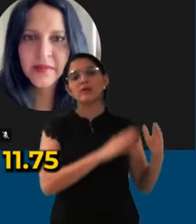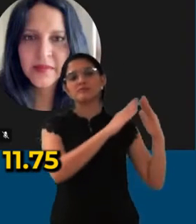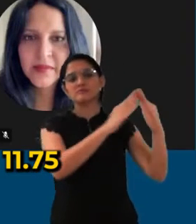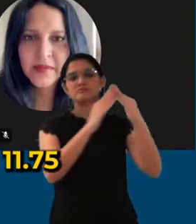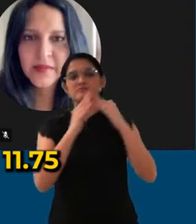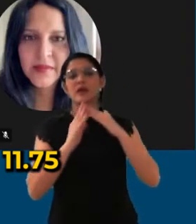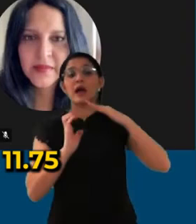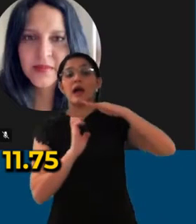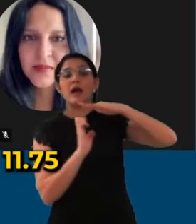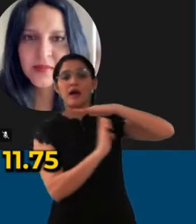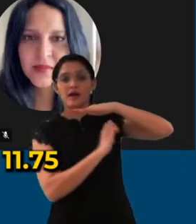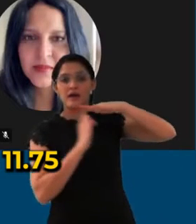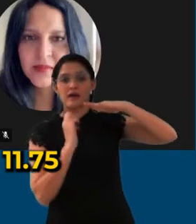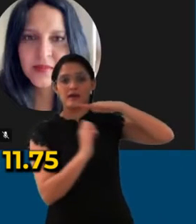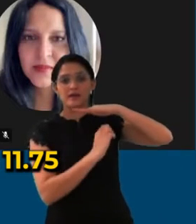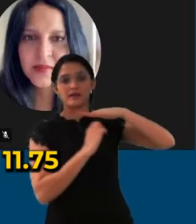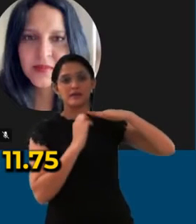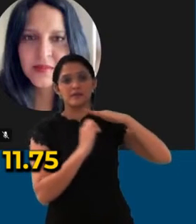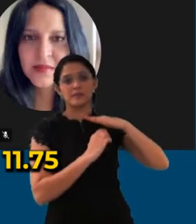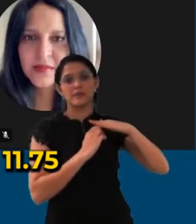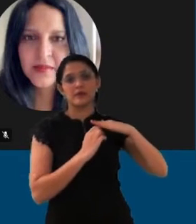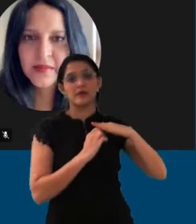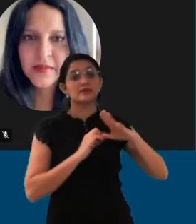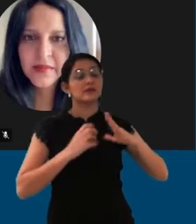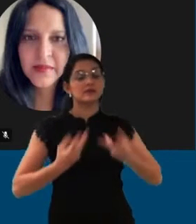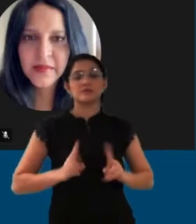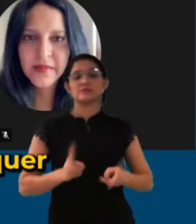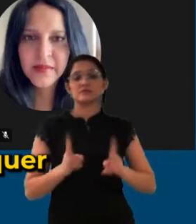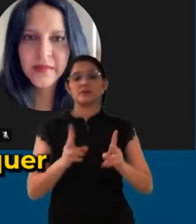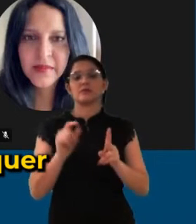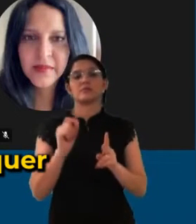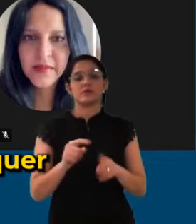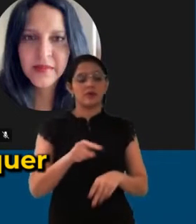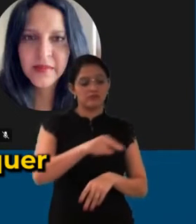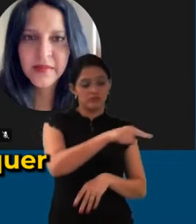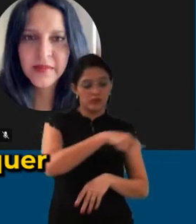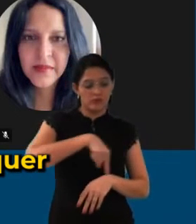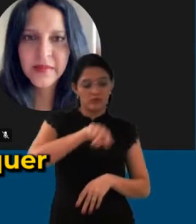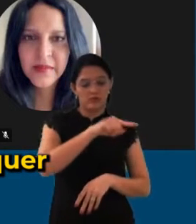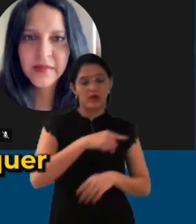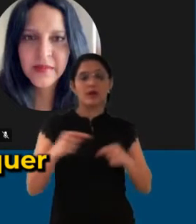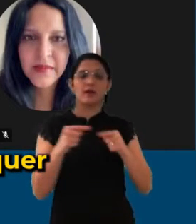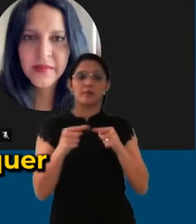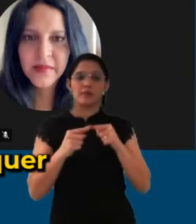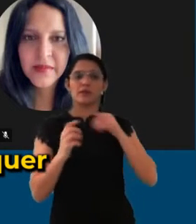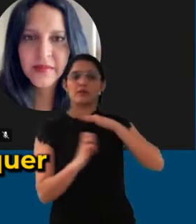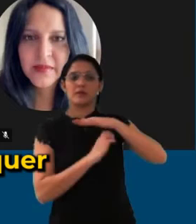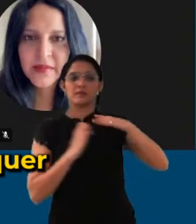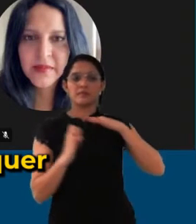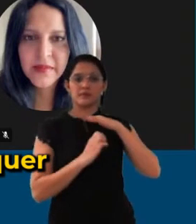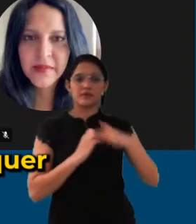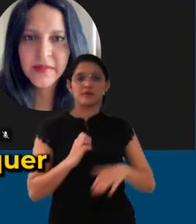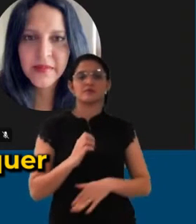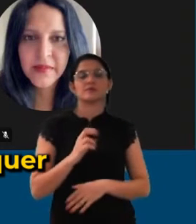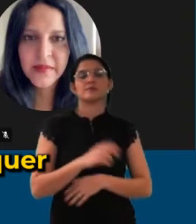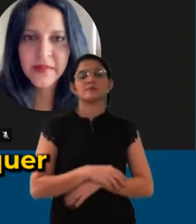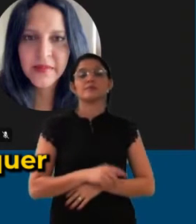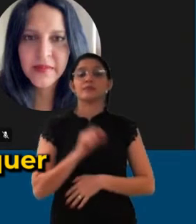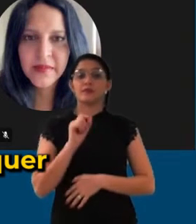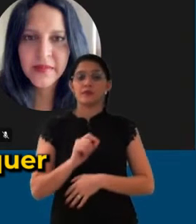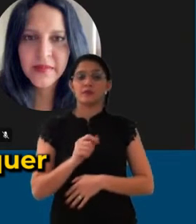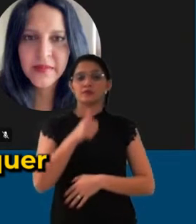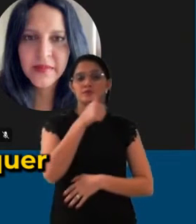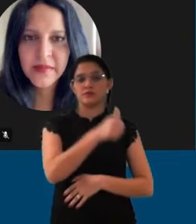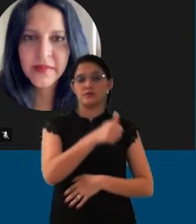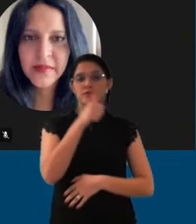atuou numa área única e exclusivamente de 11,75 hectares. E aí eu quero reiterar, né, que a Votorantim tem total interesse e quer